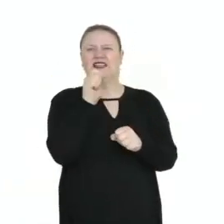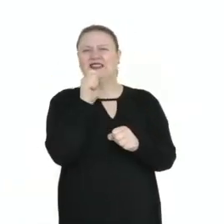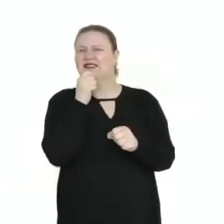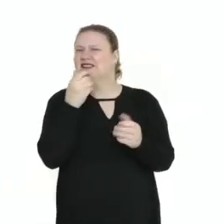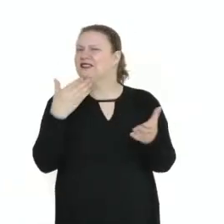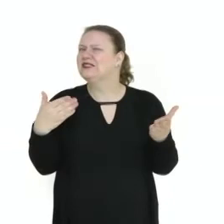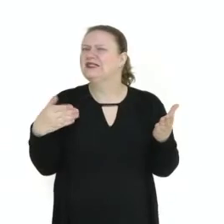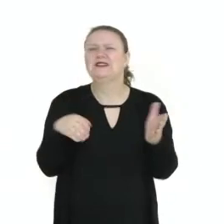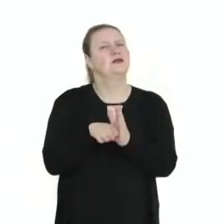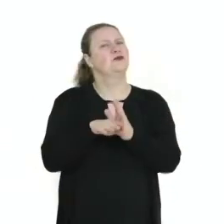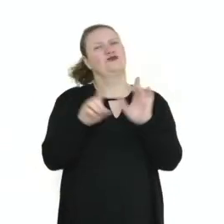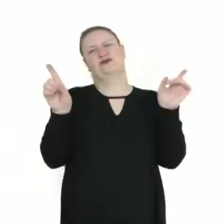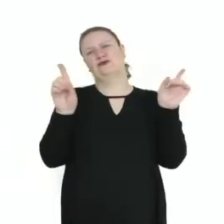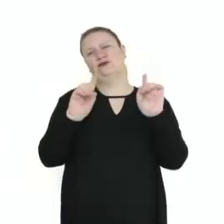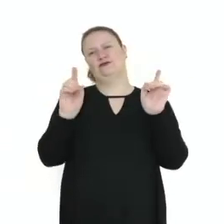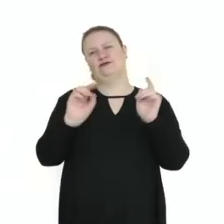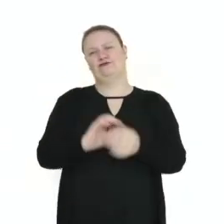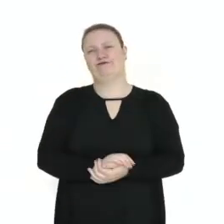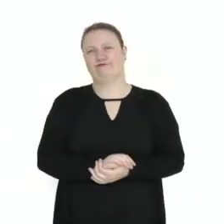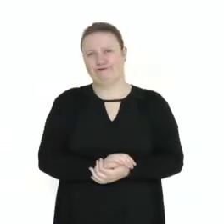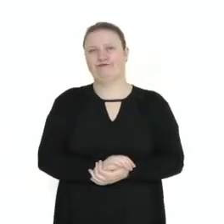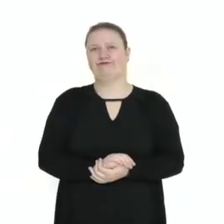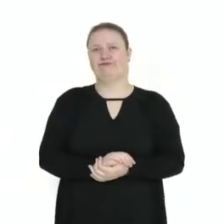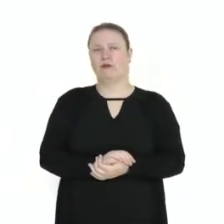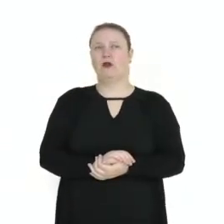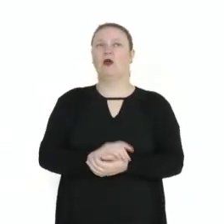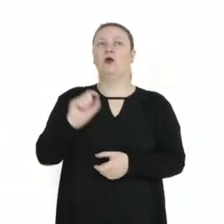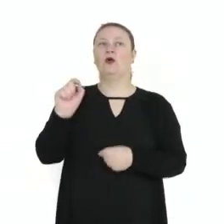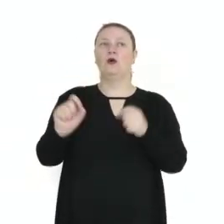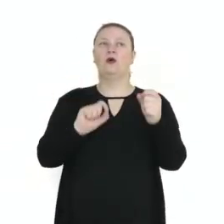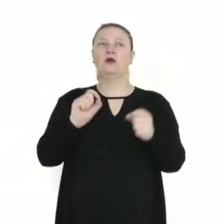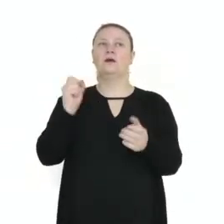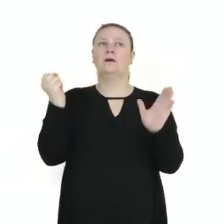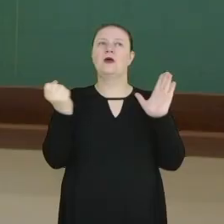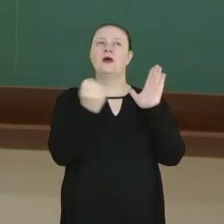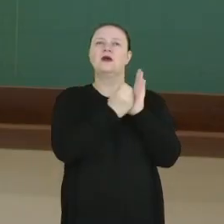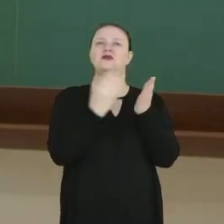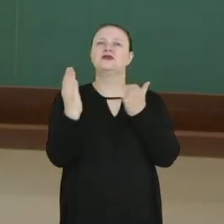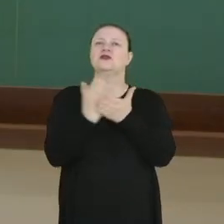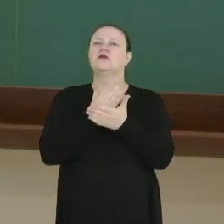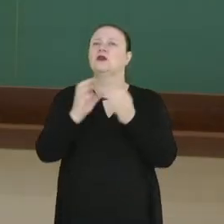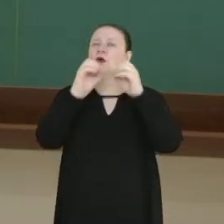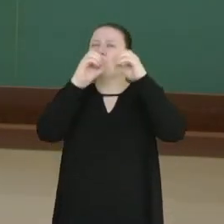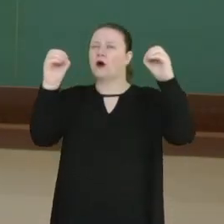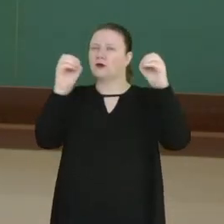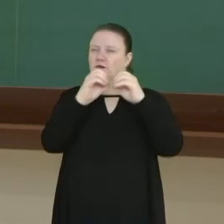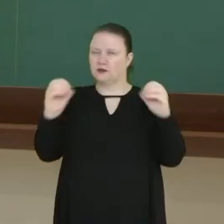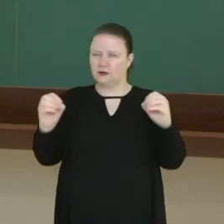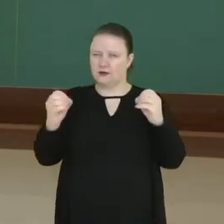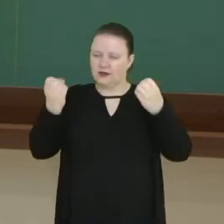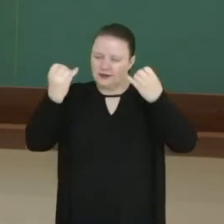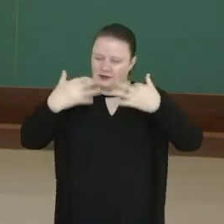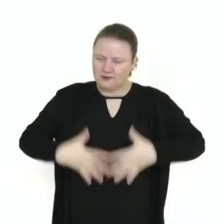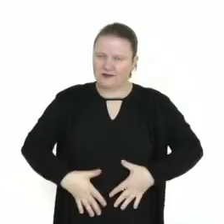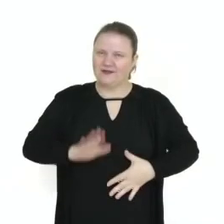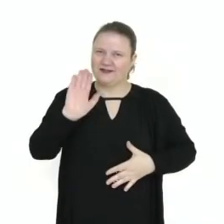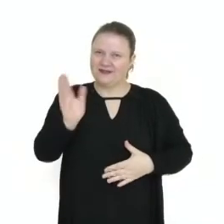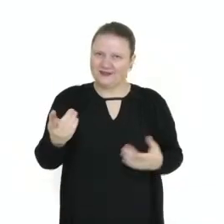que marca a divisão entre as orações que compõem esse período? Explique. Já voltamos.